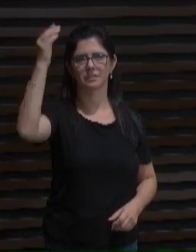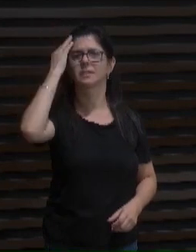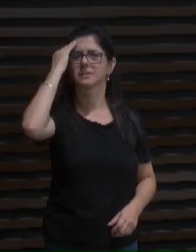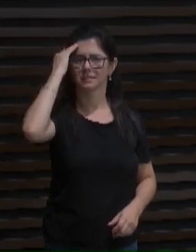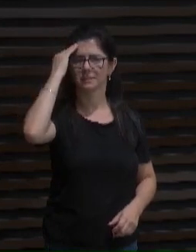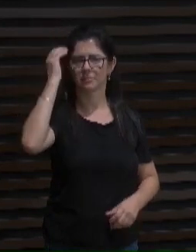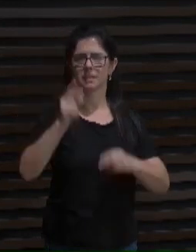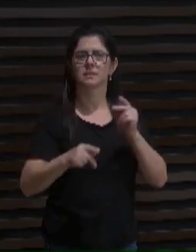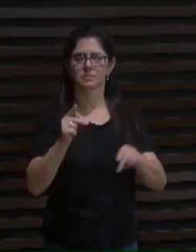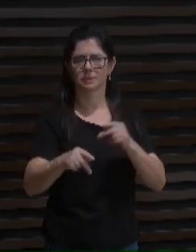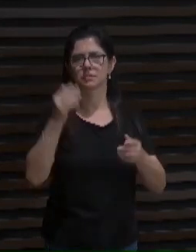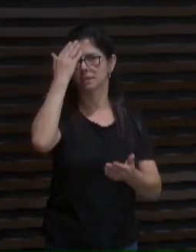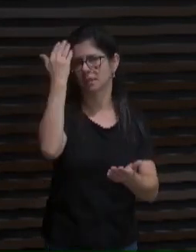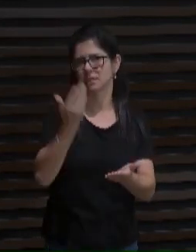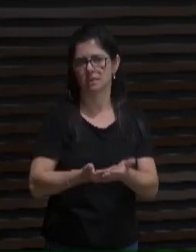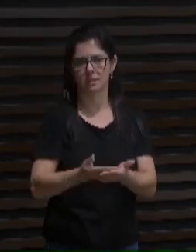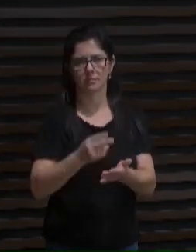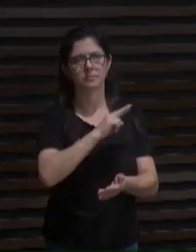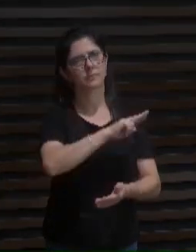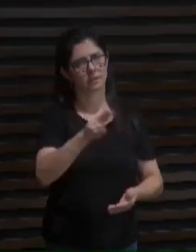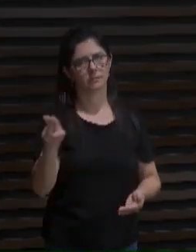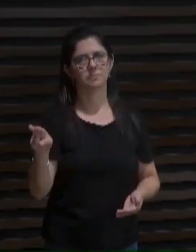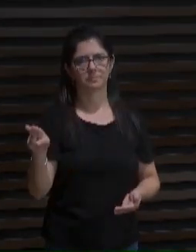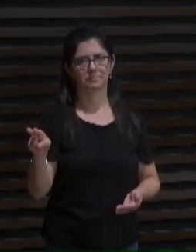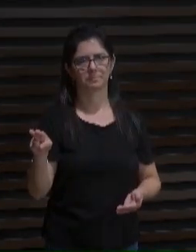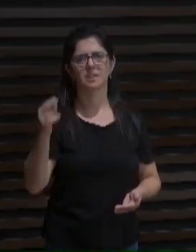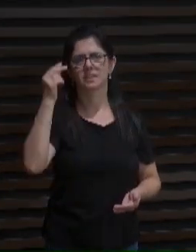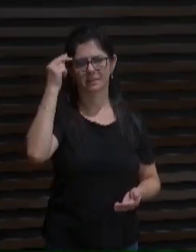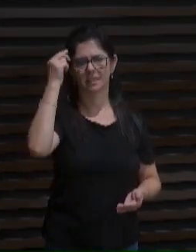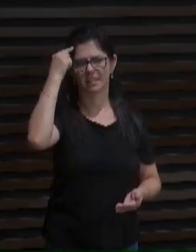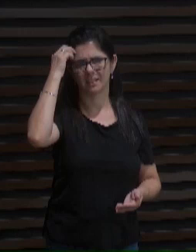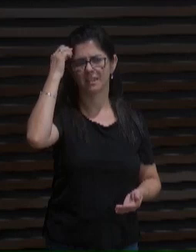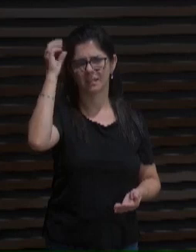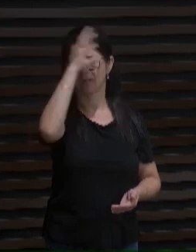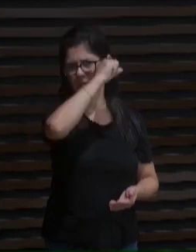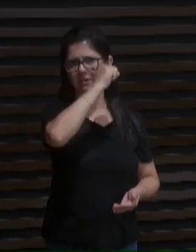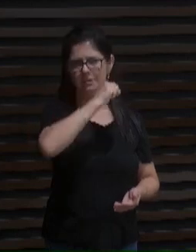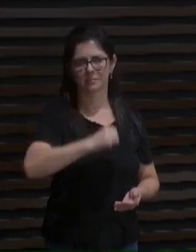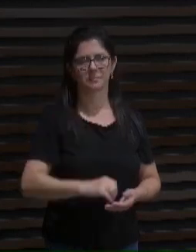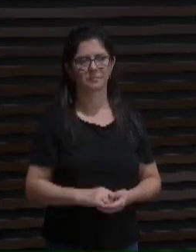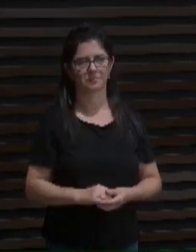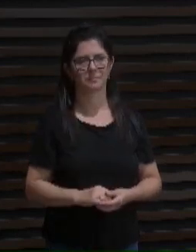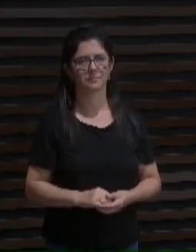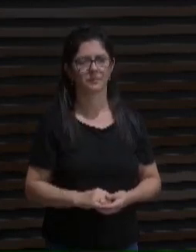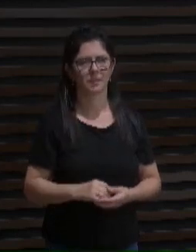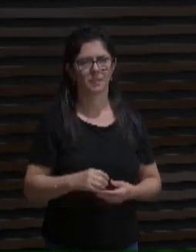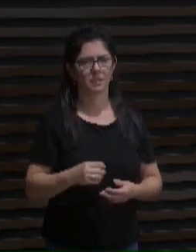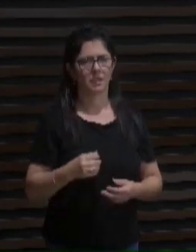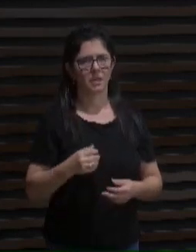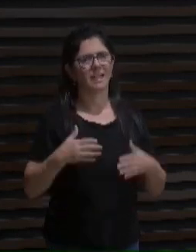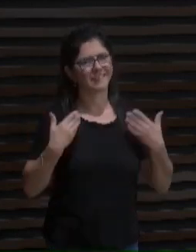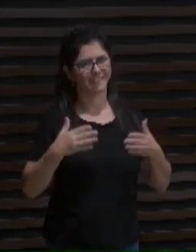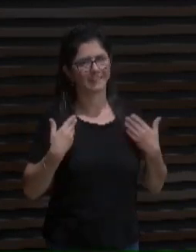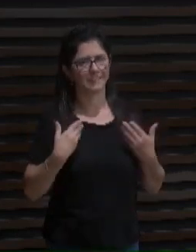que creem no seu nome. Você tem ideia disso, meu irmão? Do que significa esse privilégio de ser